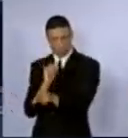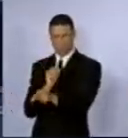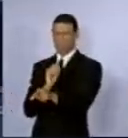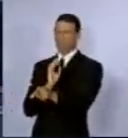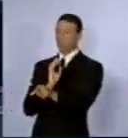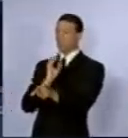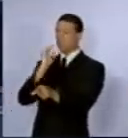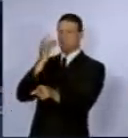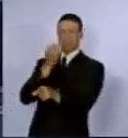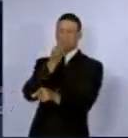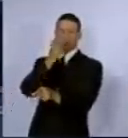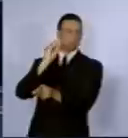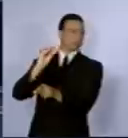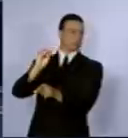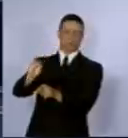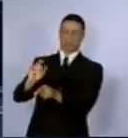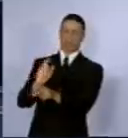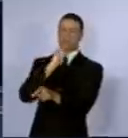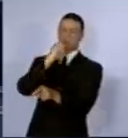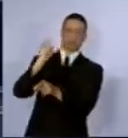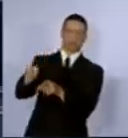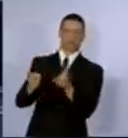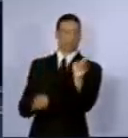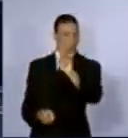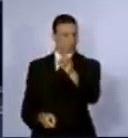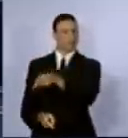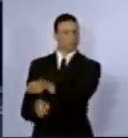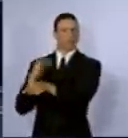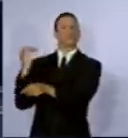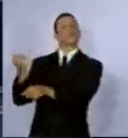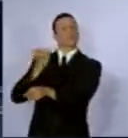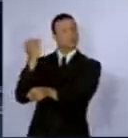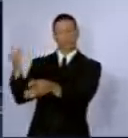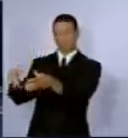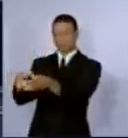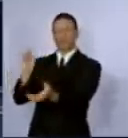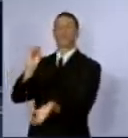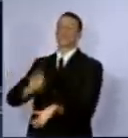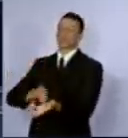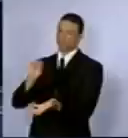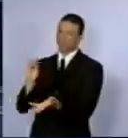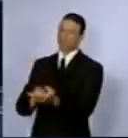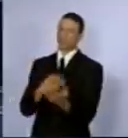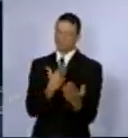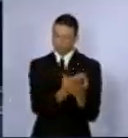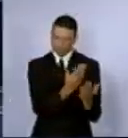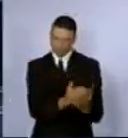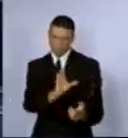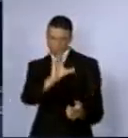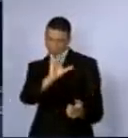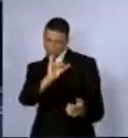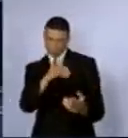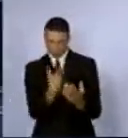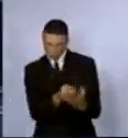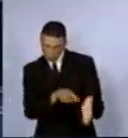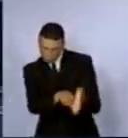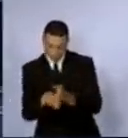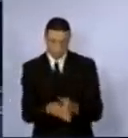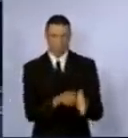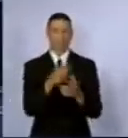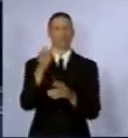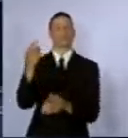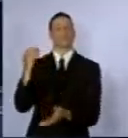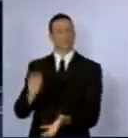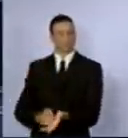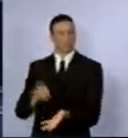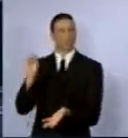não sejam importantes, mas, na verdade, os seus conhecimentos não são suficientes. Nós precisamos de mais conhecimento mais específico